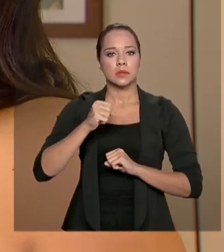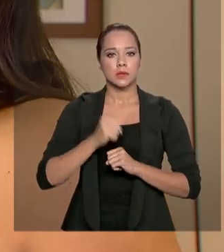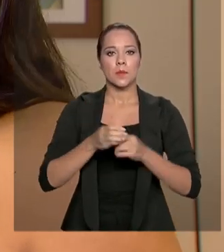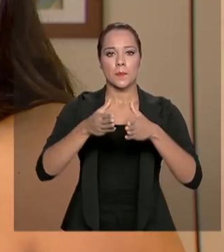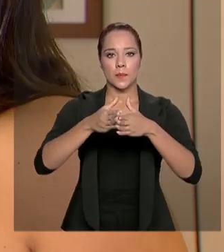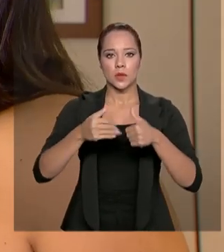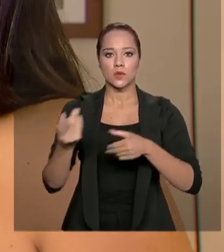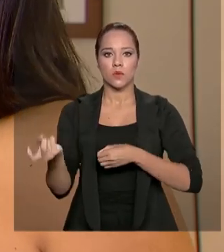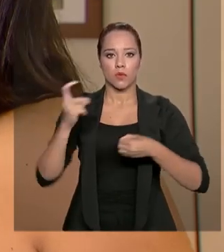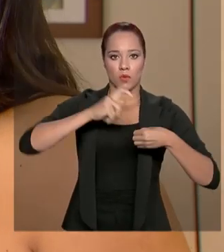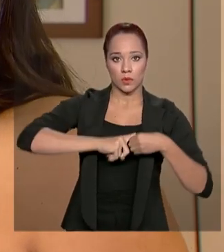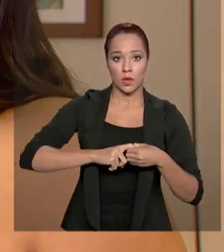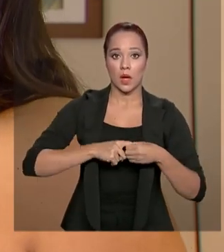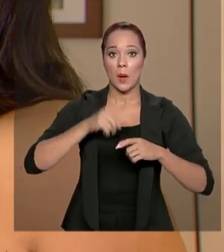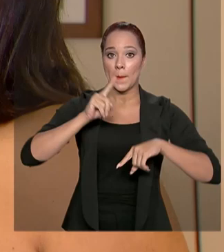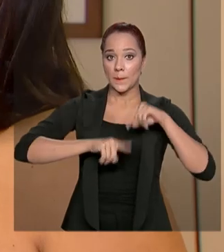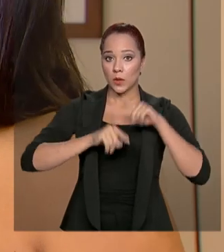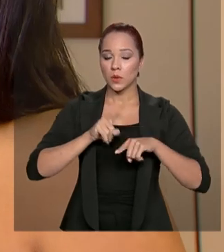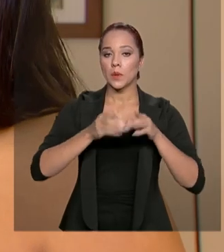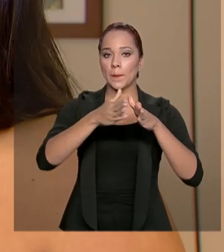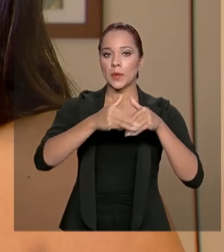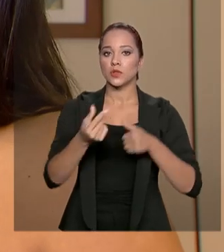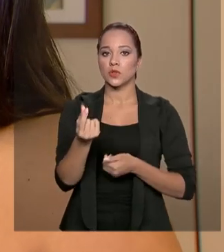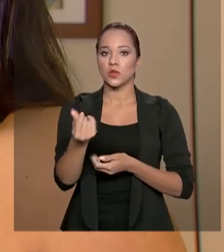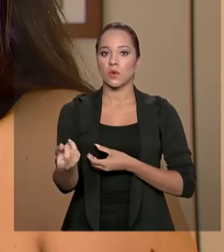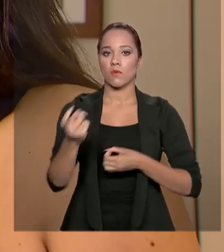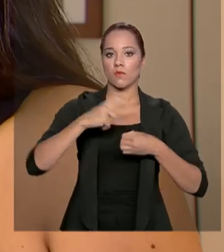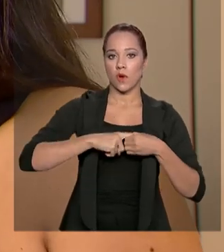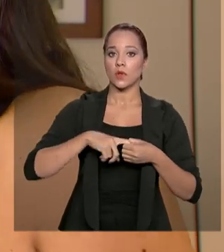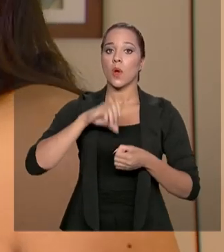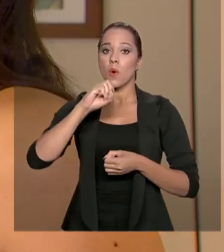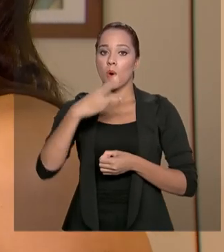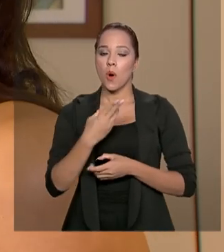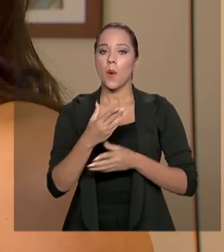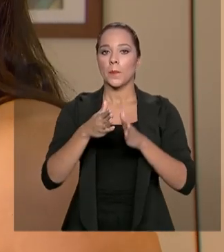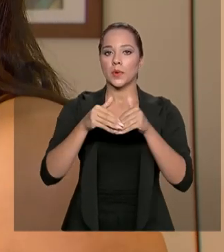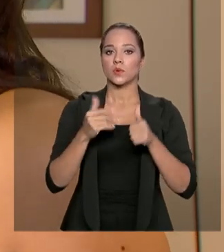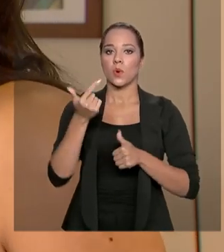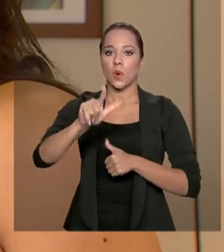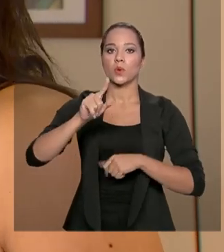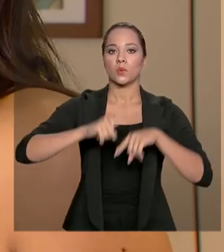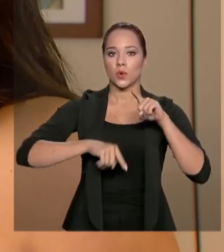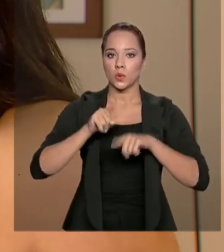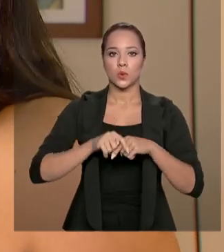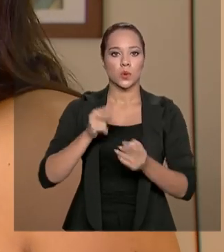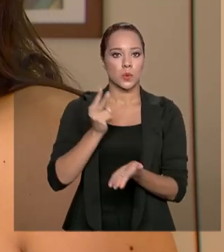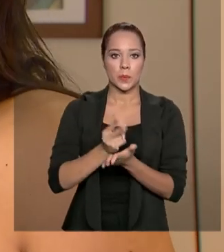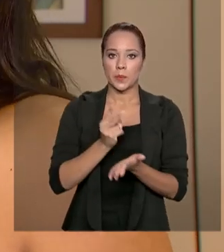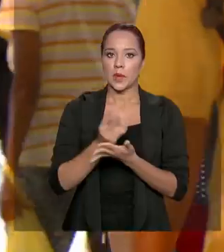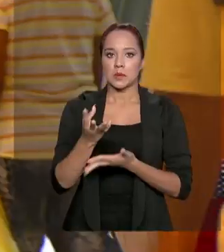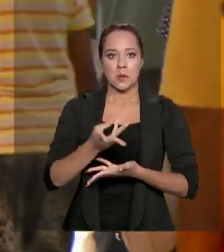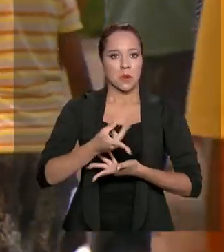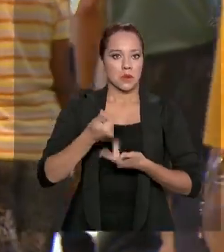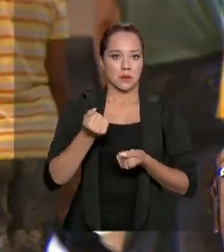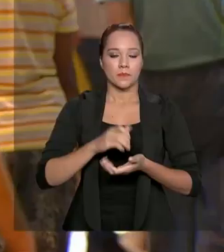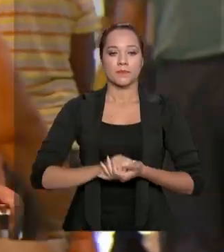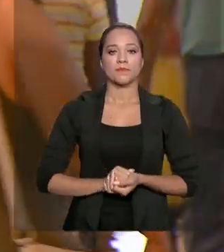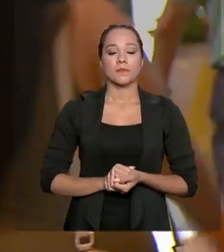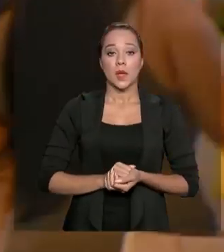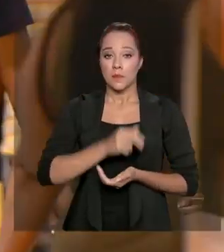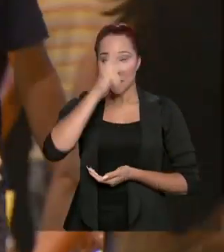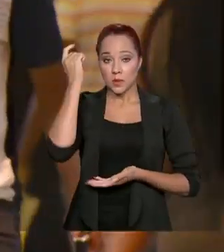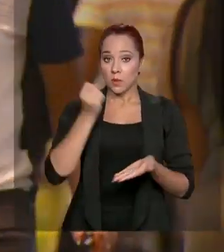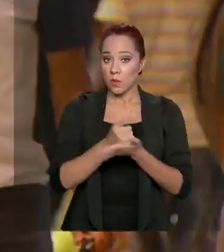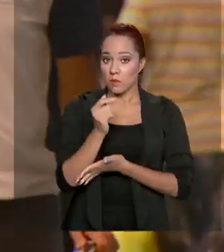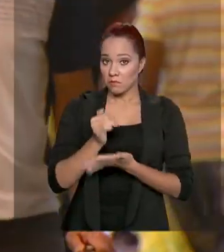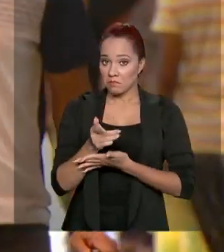a devolução daquele produto e pedir o seu dinheiro novamente, ou então requerer um outro produto da mesma qualidade. O consumidor que tiver